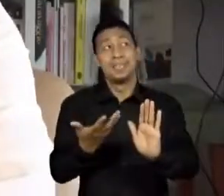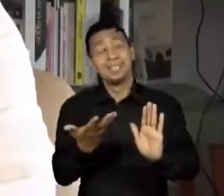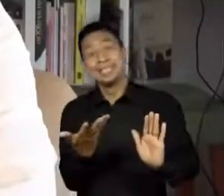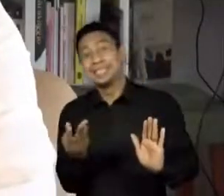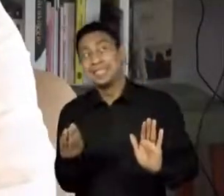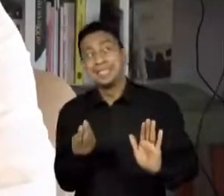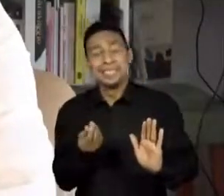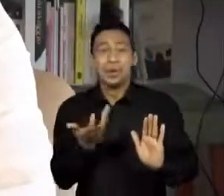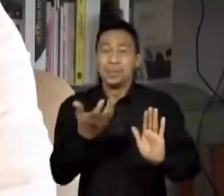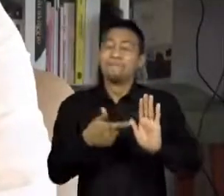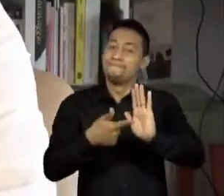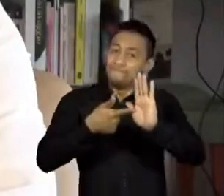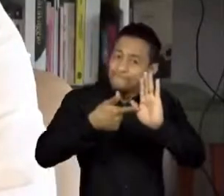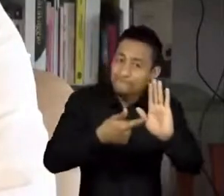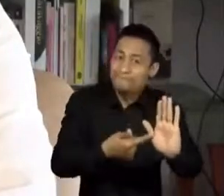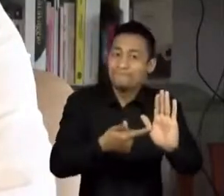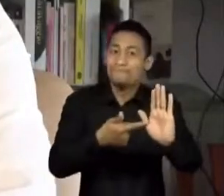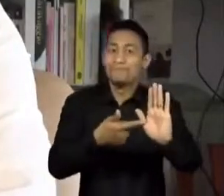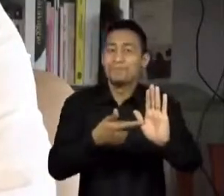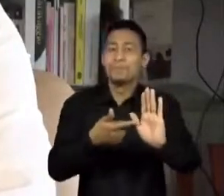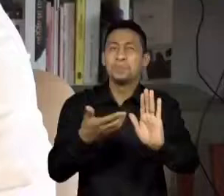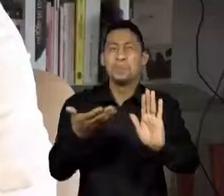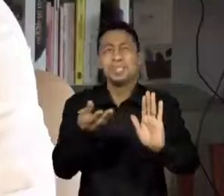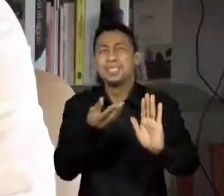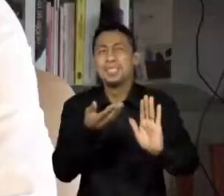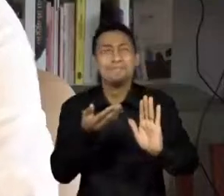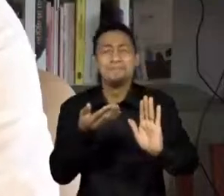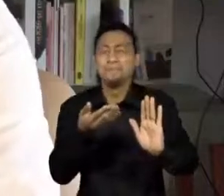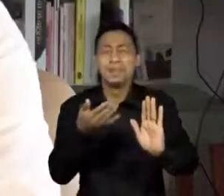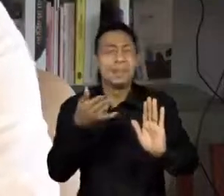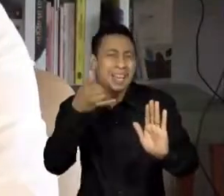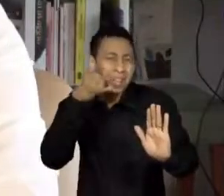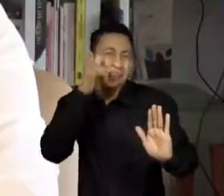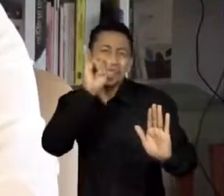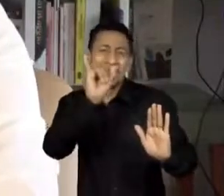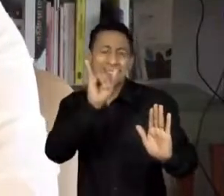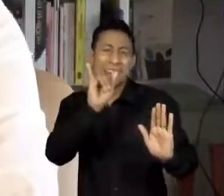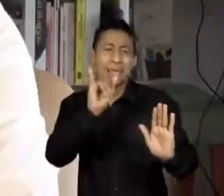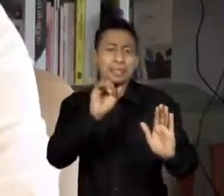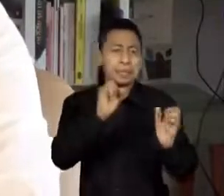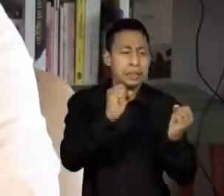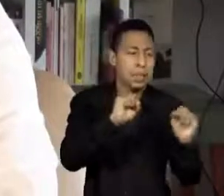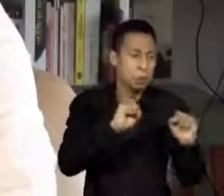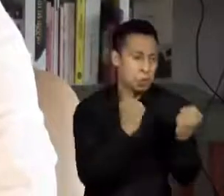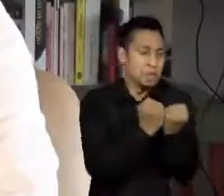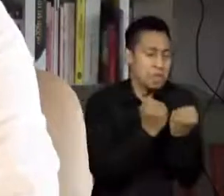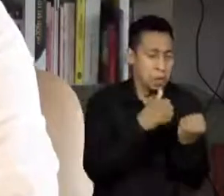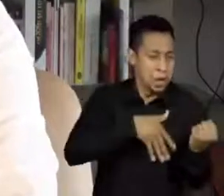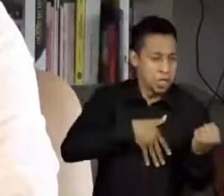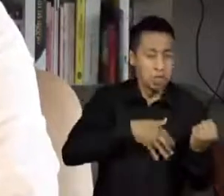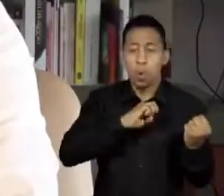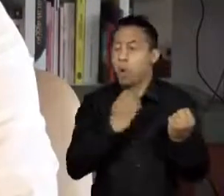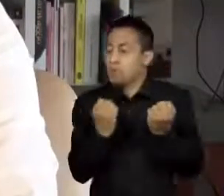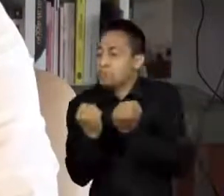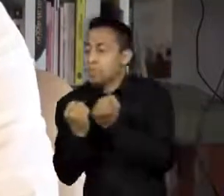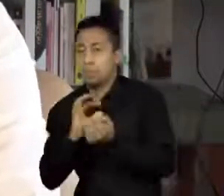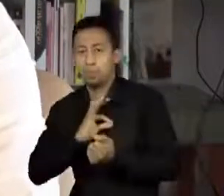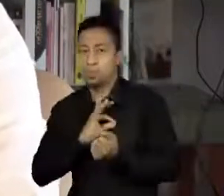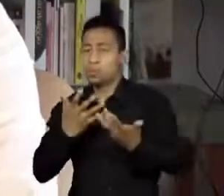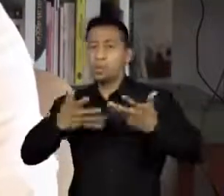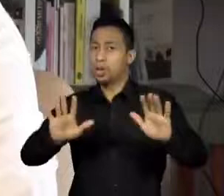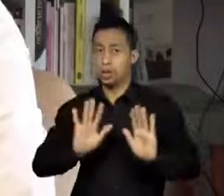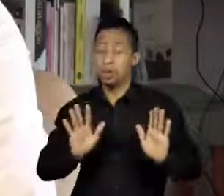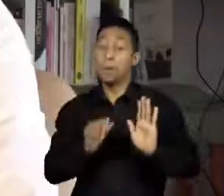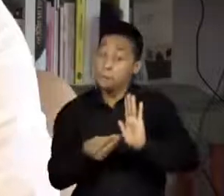não é que não né não parecesse que você tá defendendo bandido né E